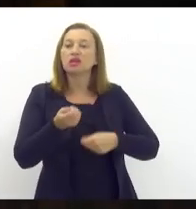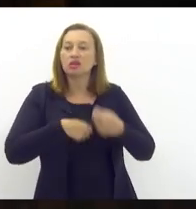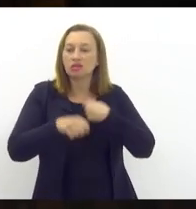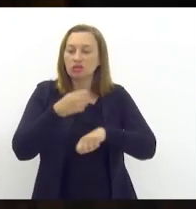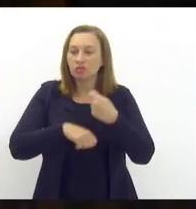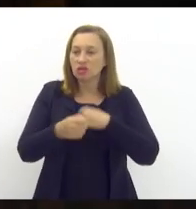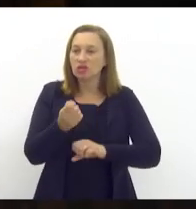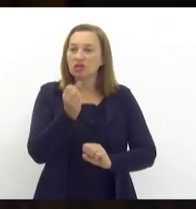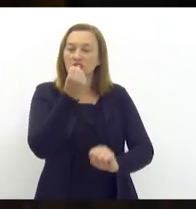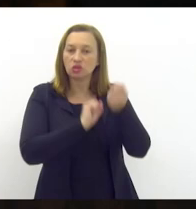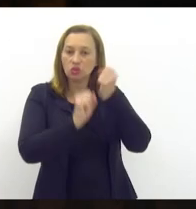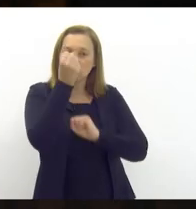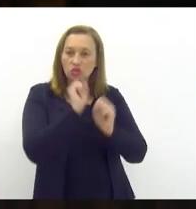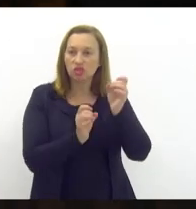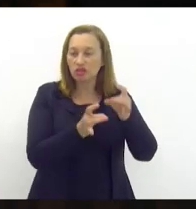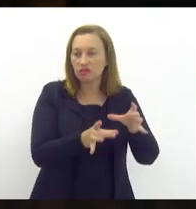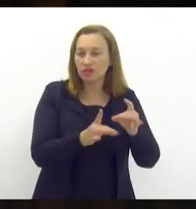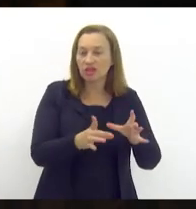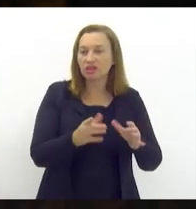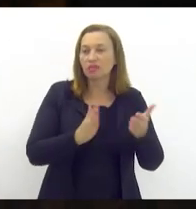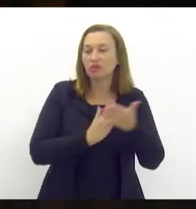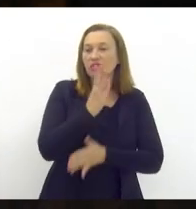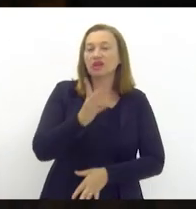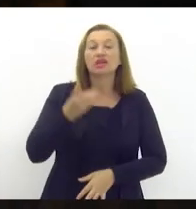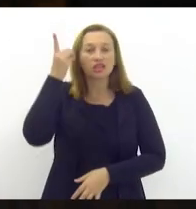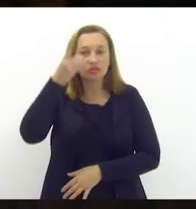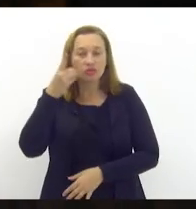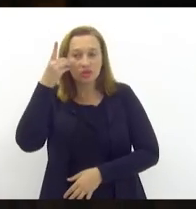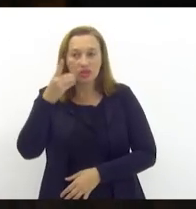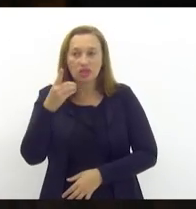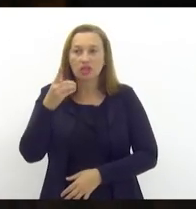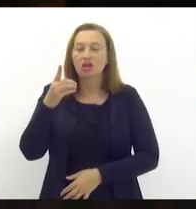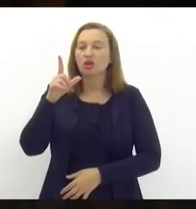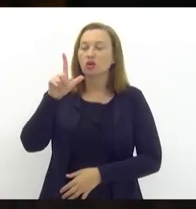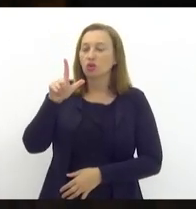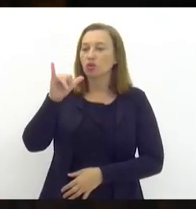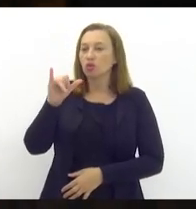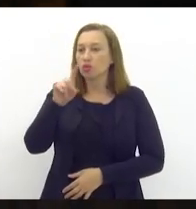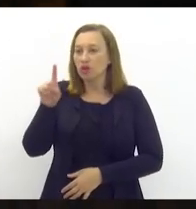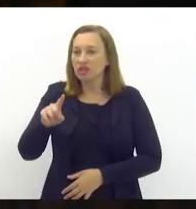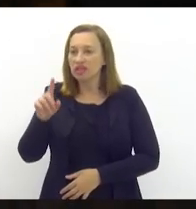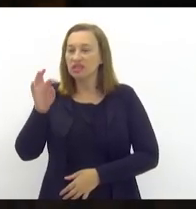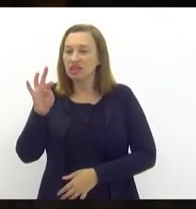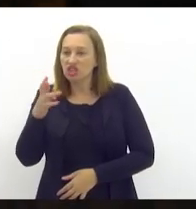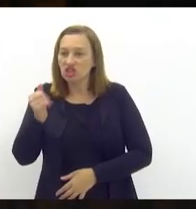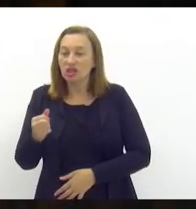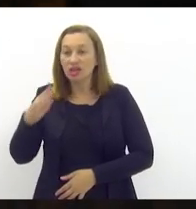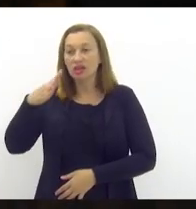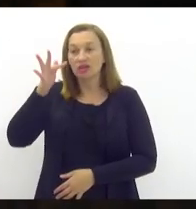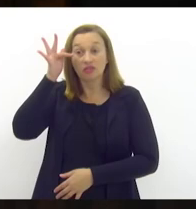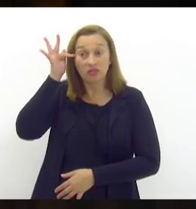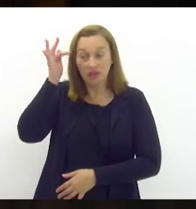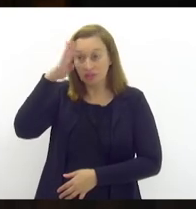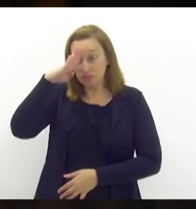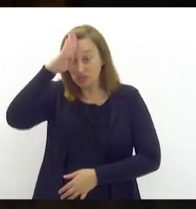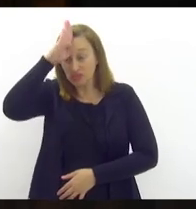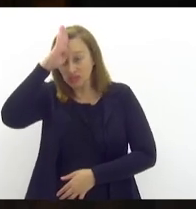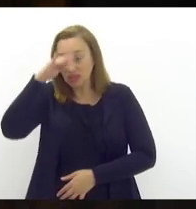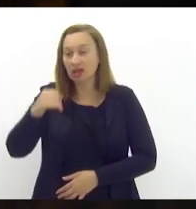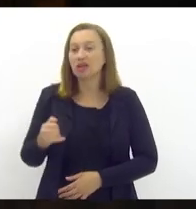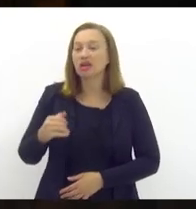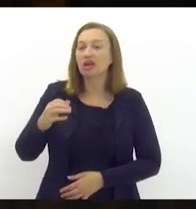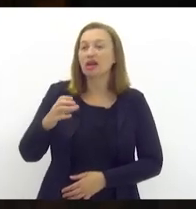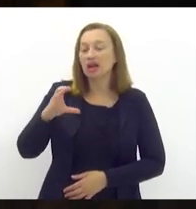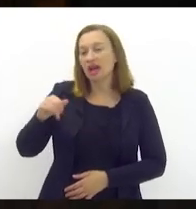Comércio favorável. Relatores, deputados Raquel Teixeira, Luiz Martins, Flávio Bolsonaro, Rosenberg Reis, Valdeque Carneiro, Carlos